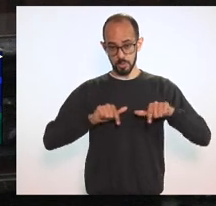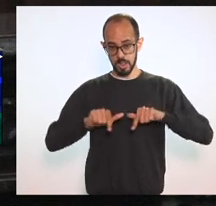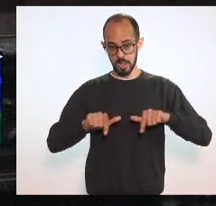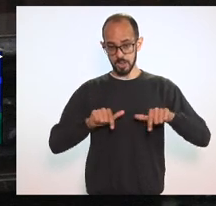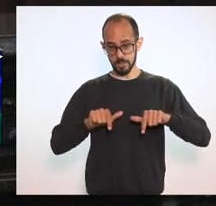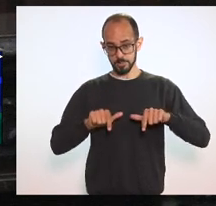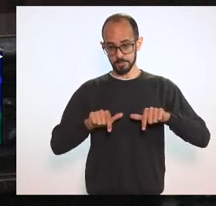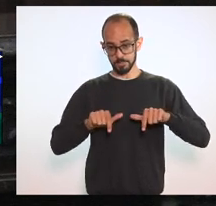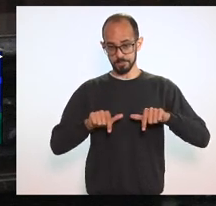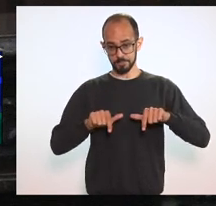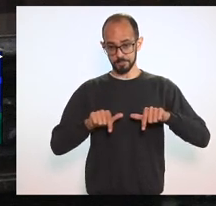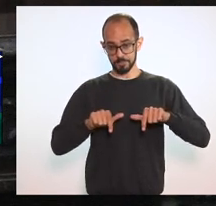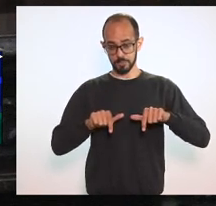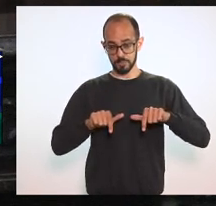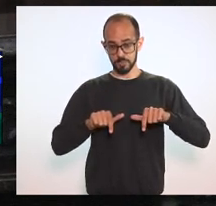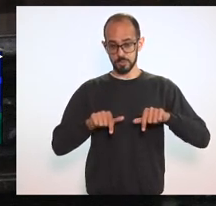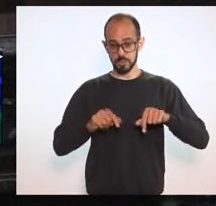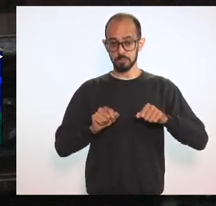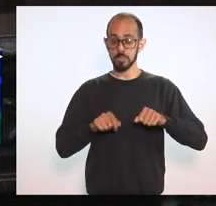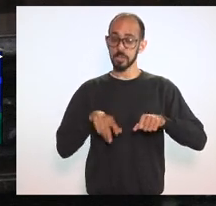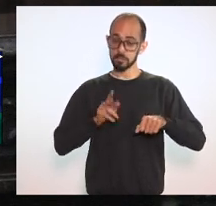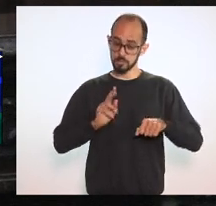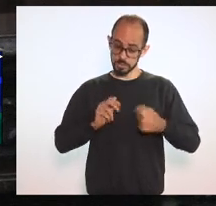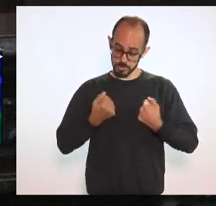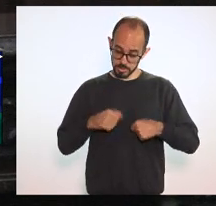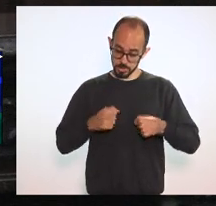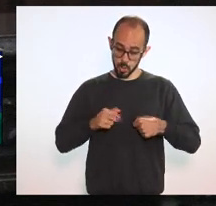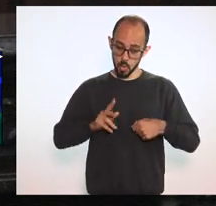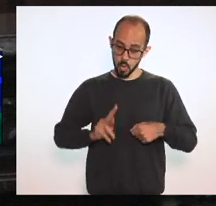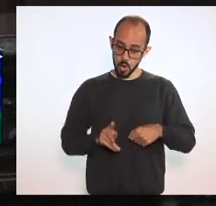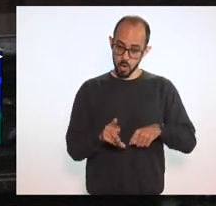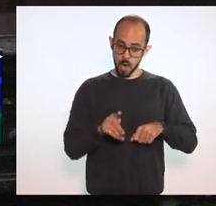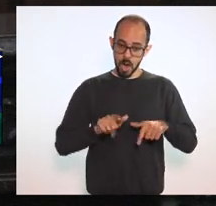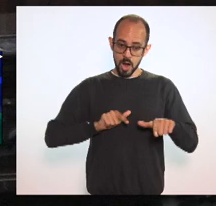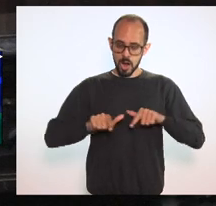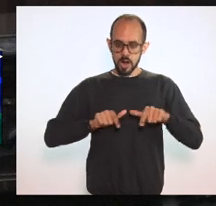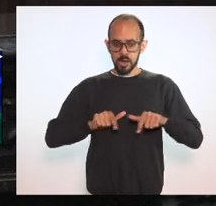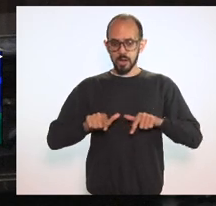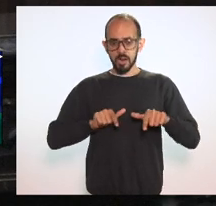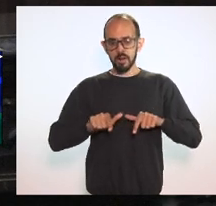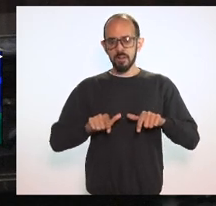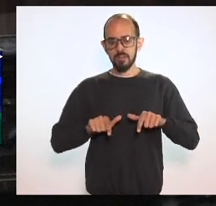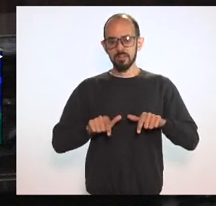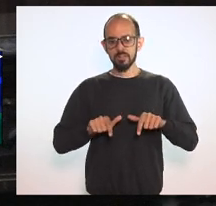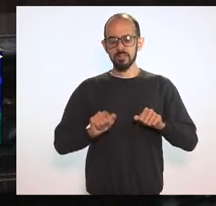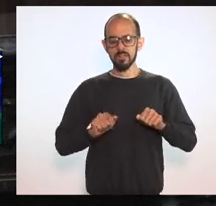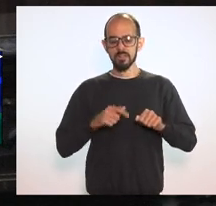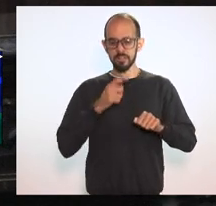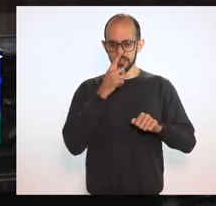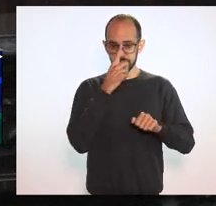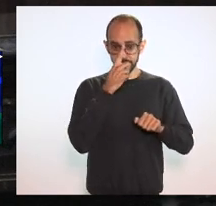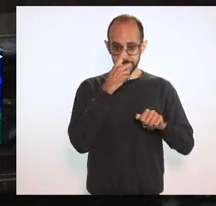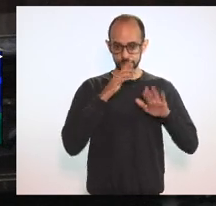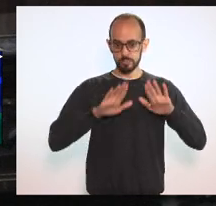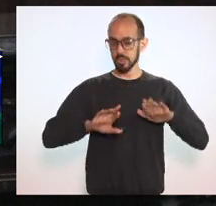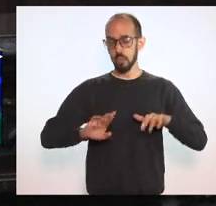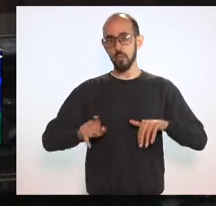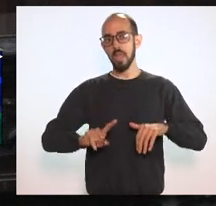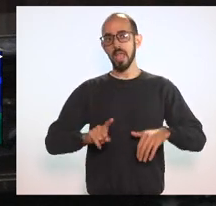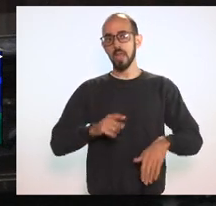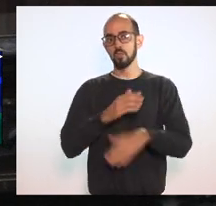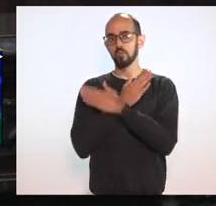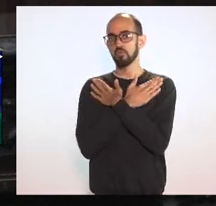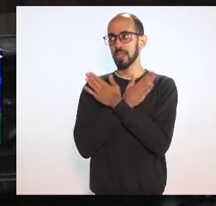e os que precisam continuar dando emprego mas dizendo a população Isso não é um feriadão